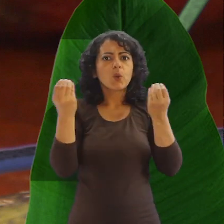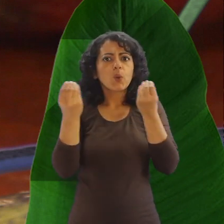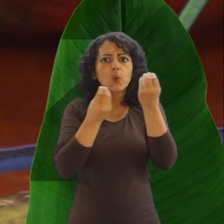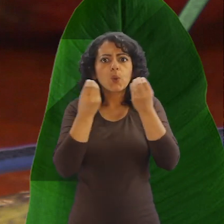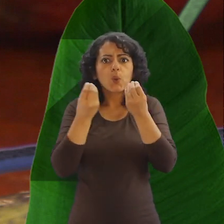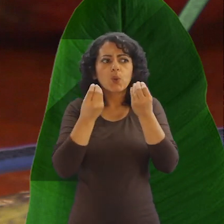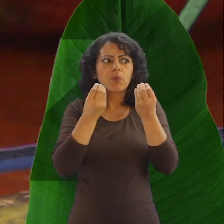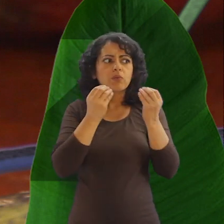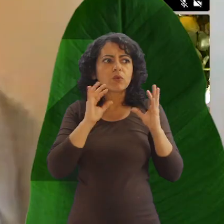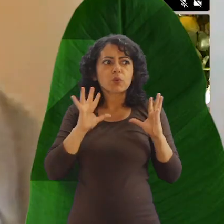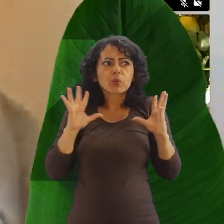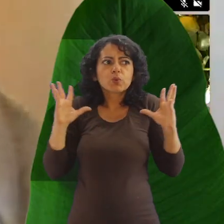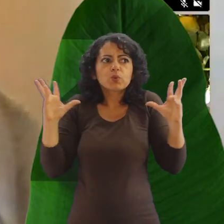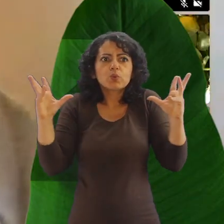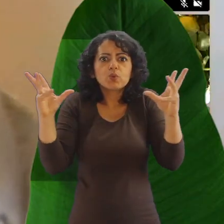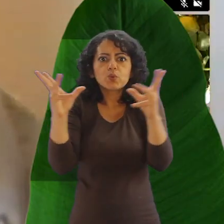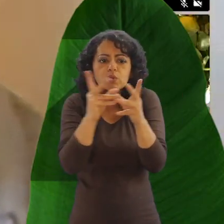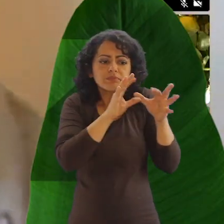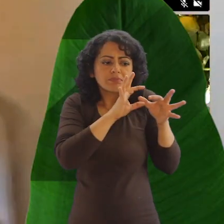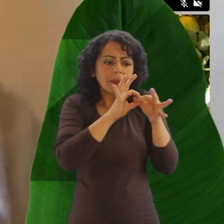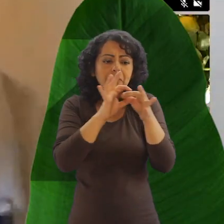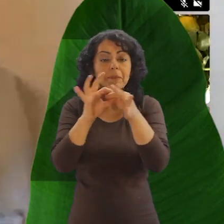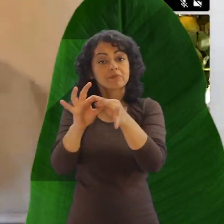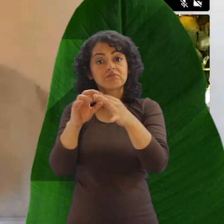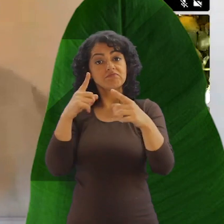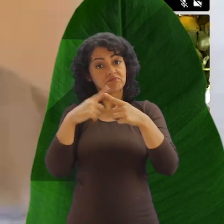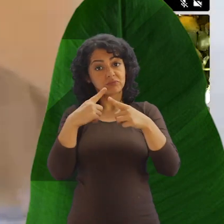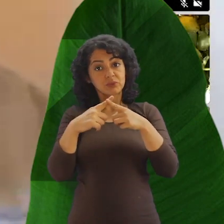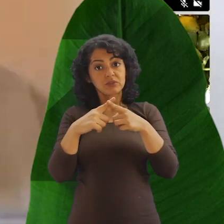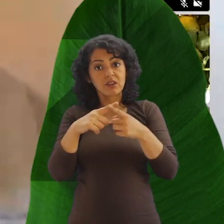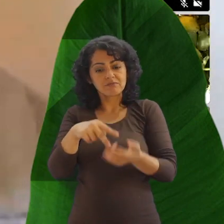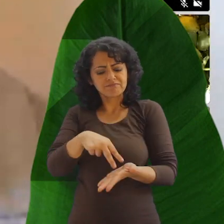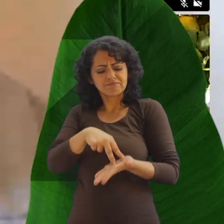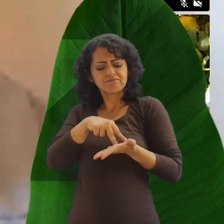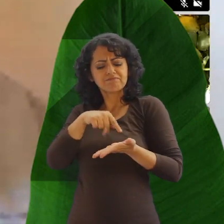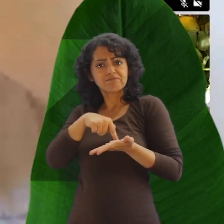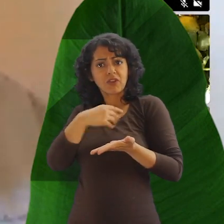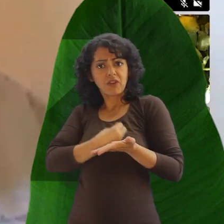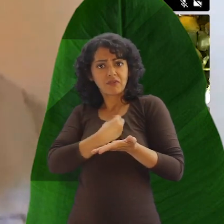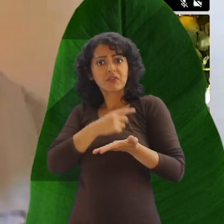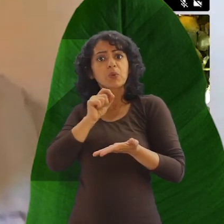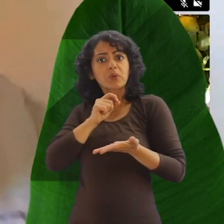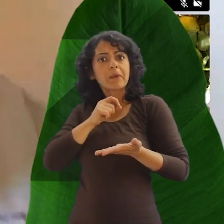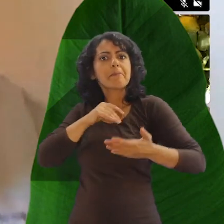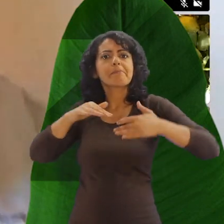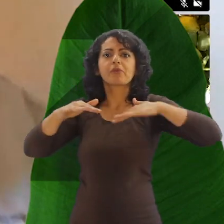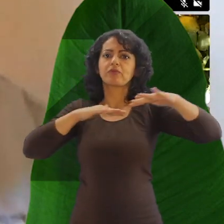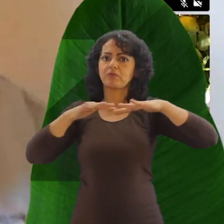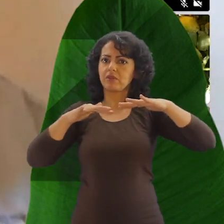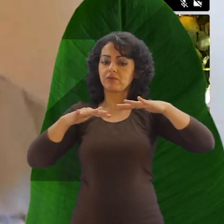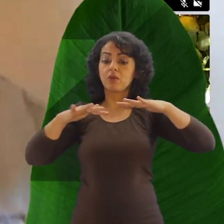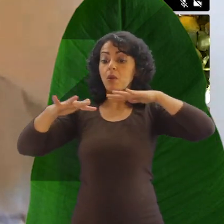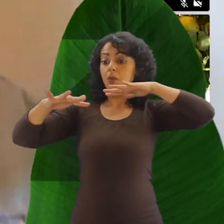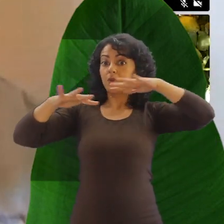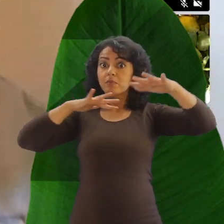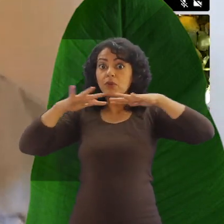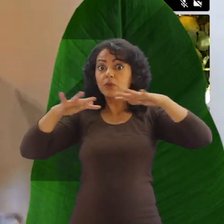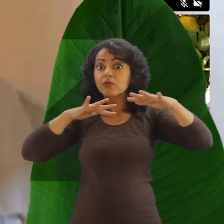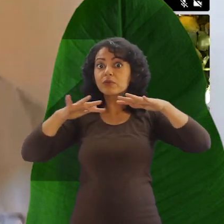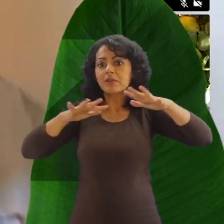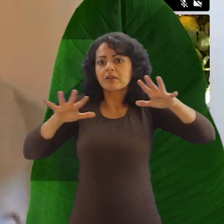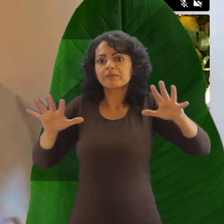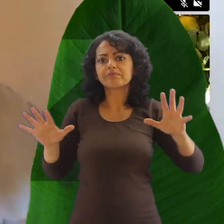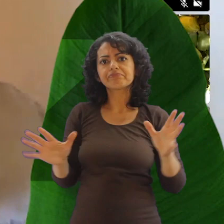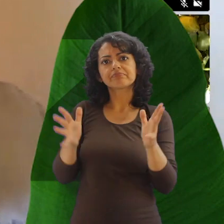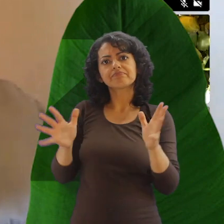aquilo que liga tudo, né? Um dos princípios da vida é o movimento, e o movimento ele é